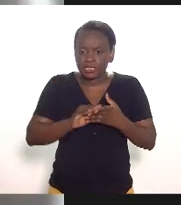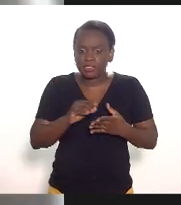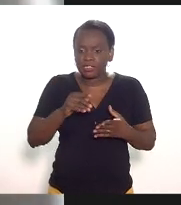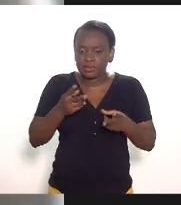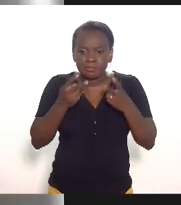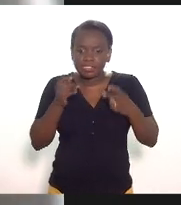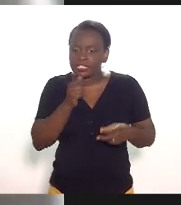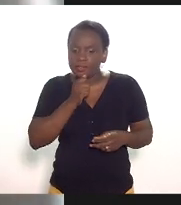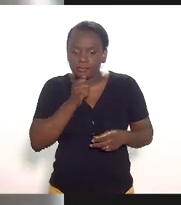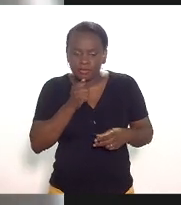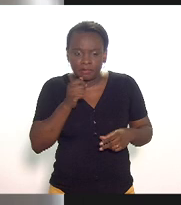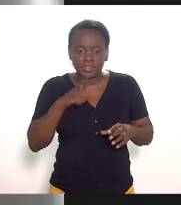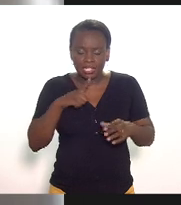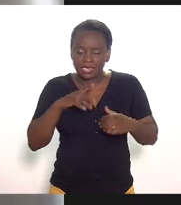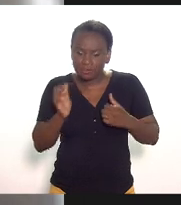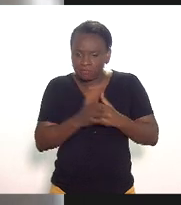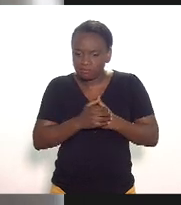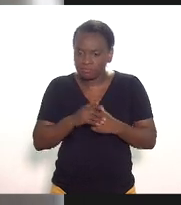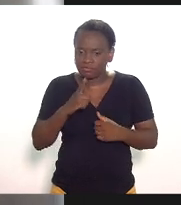e que a gente está